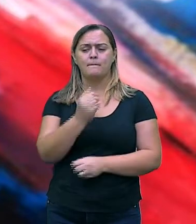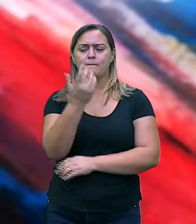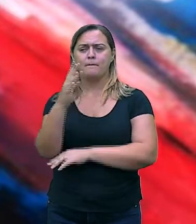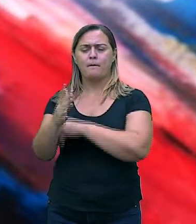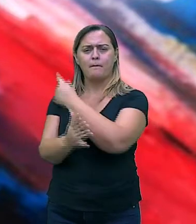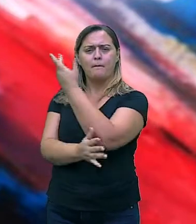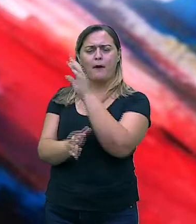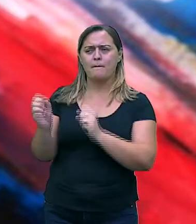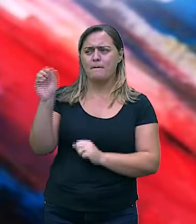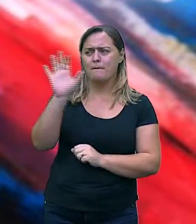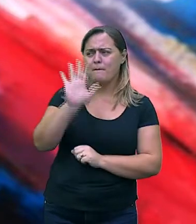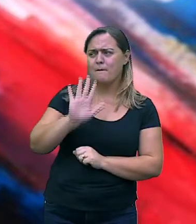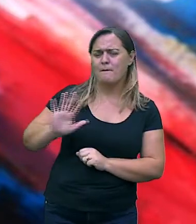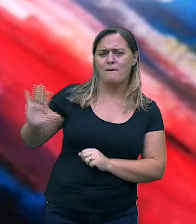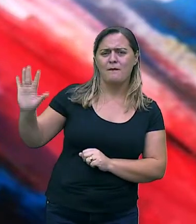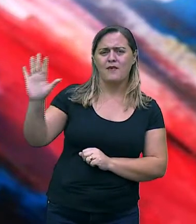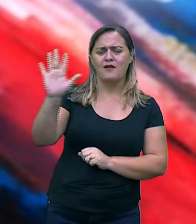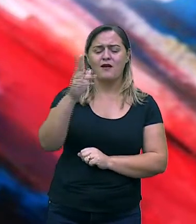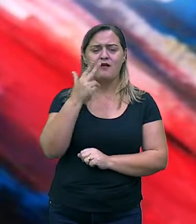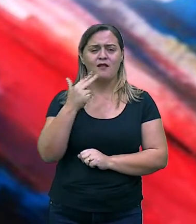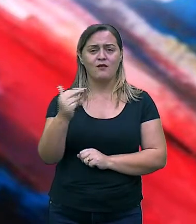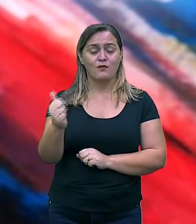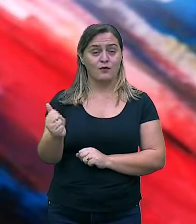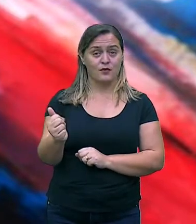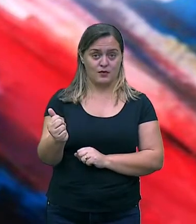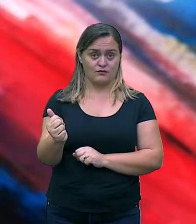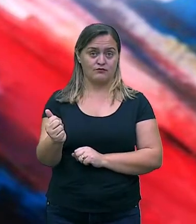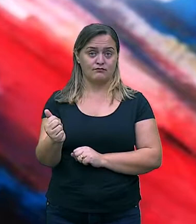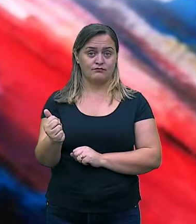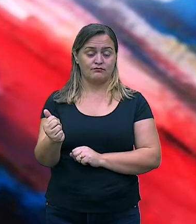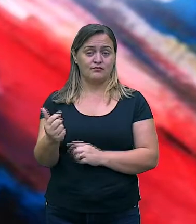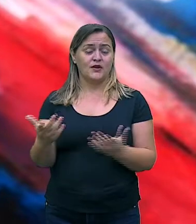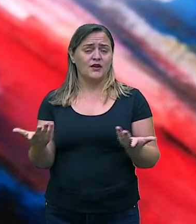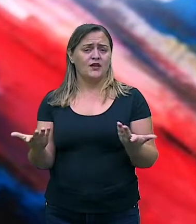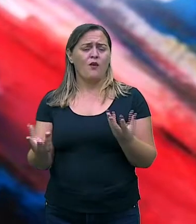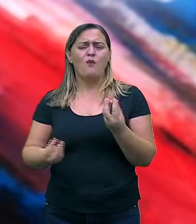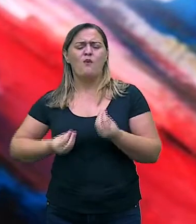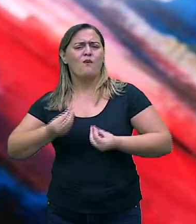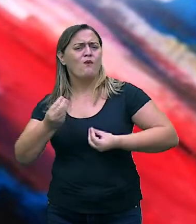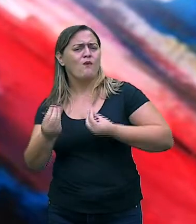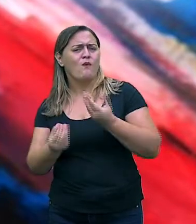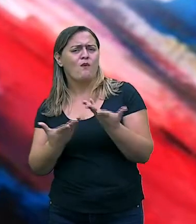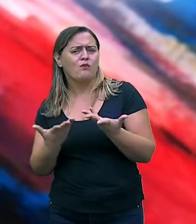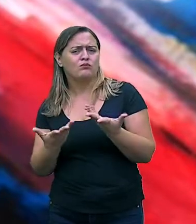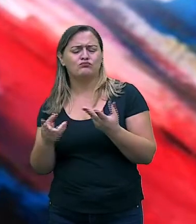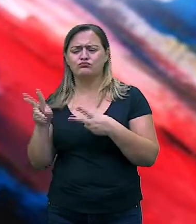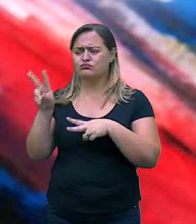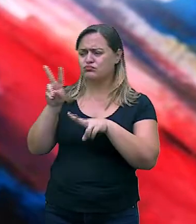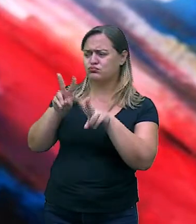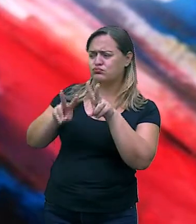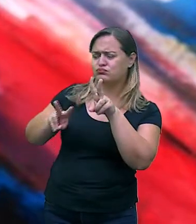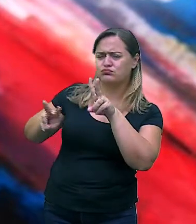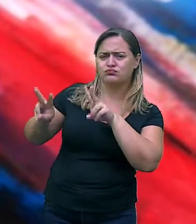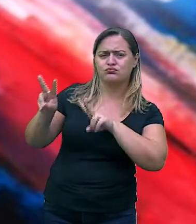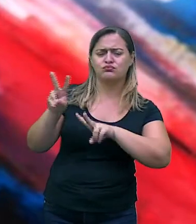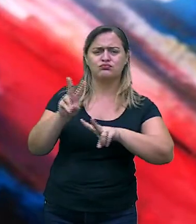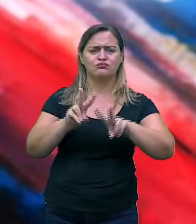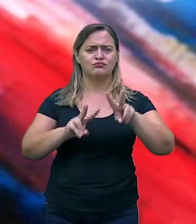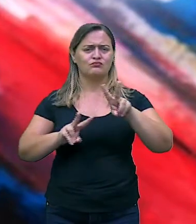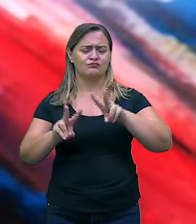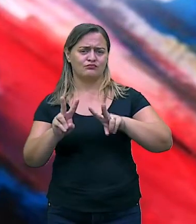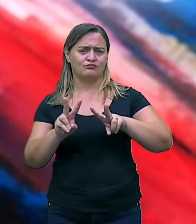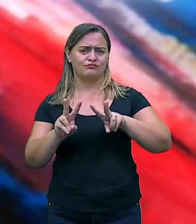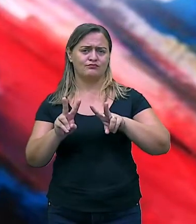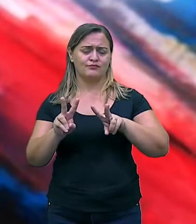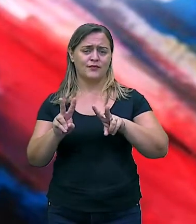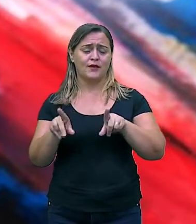paisagem natural e como que essa visão, como que é esse gênero, vamos falar assim,